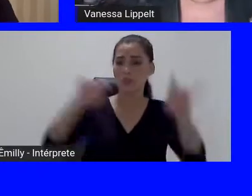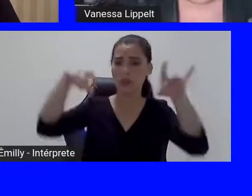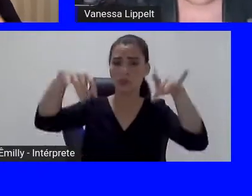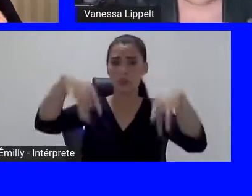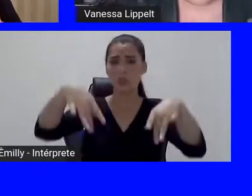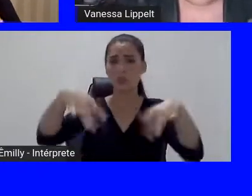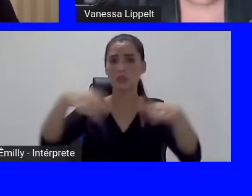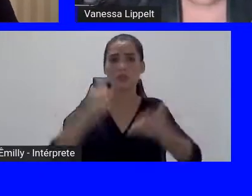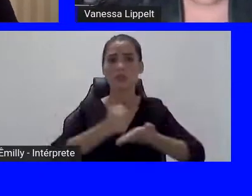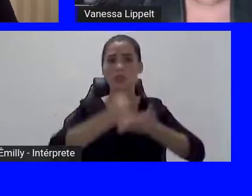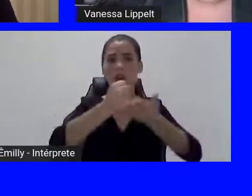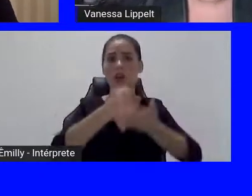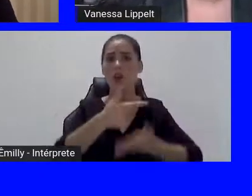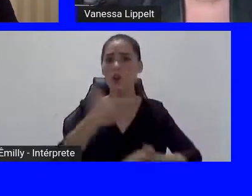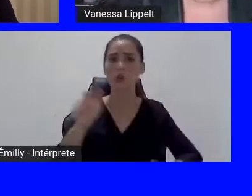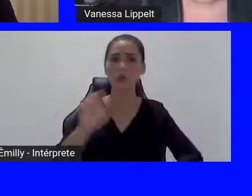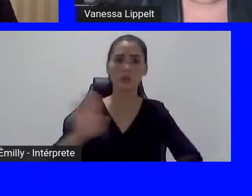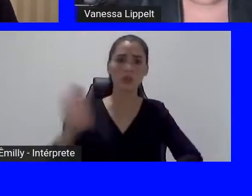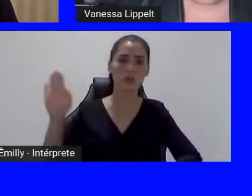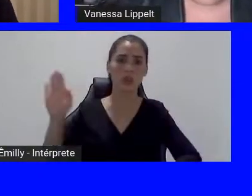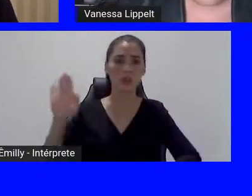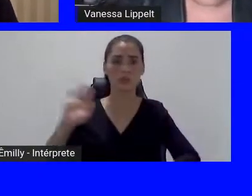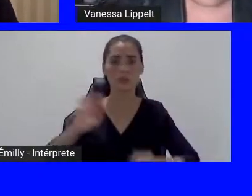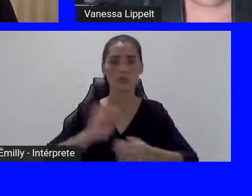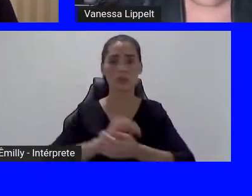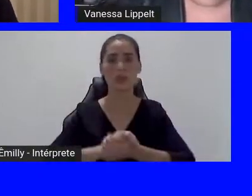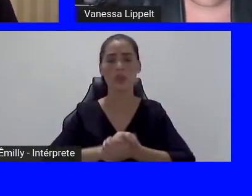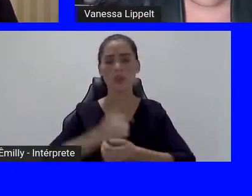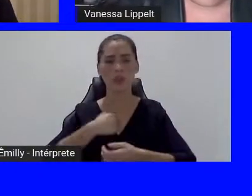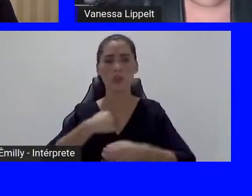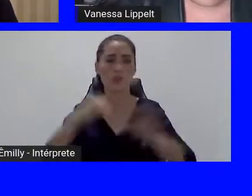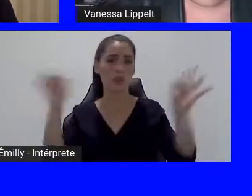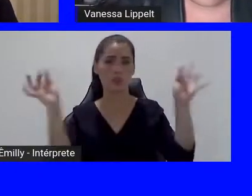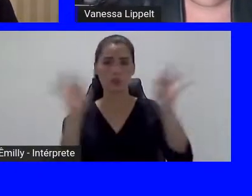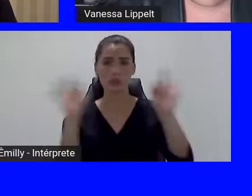que faremos. E eu fico muito feliz de saber que